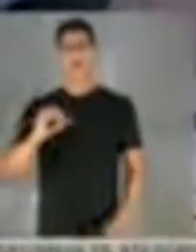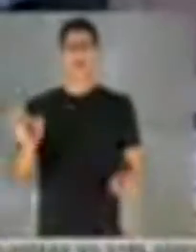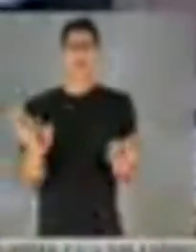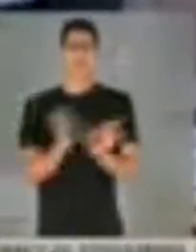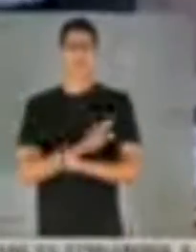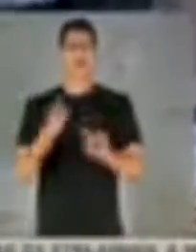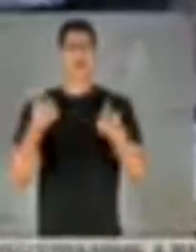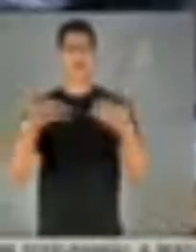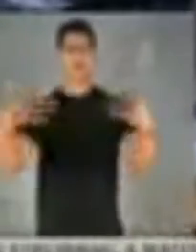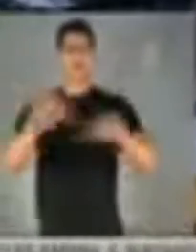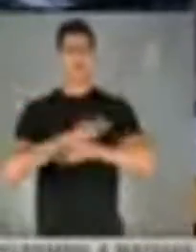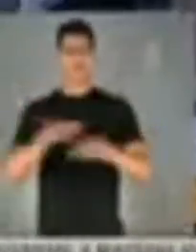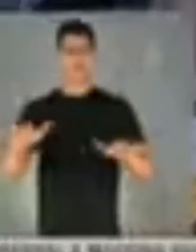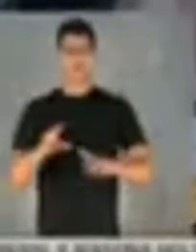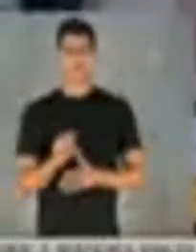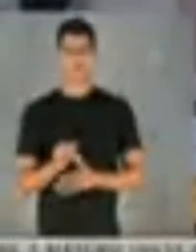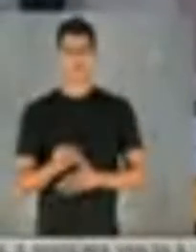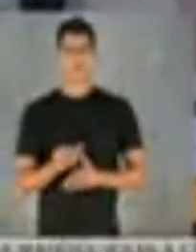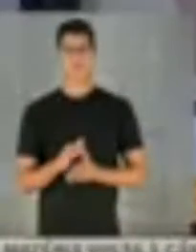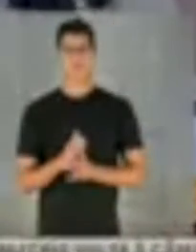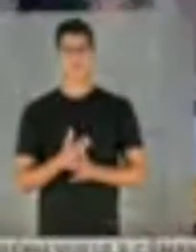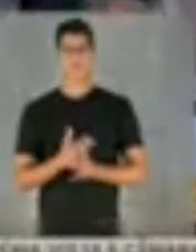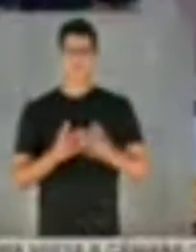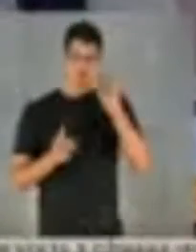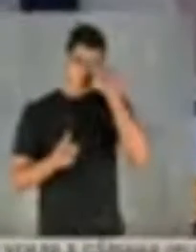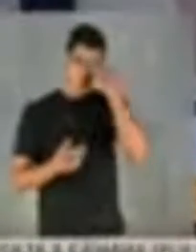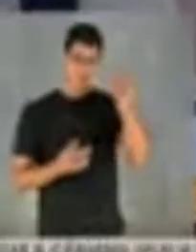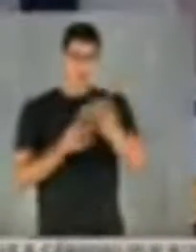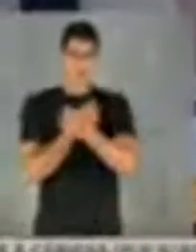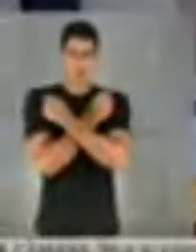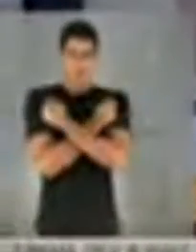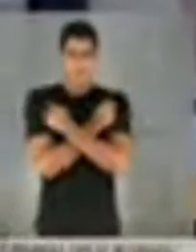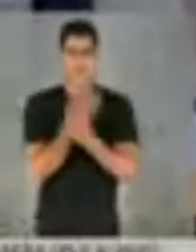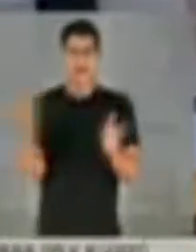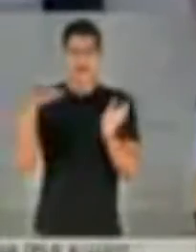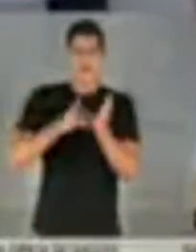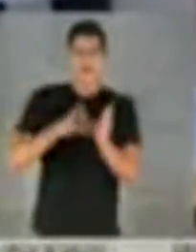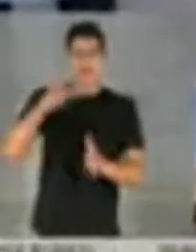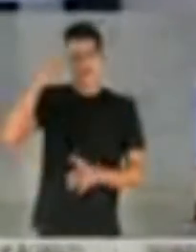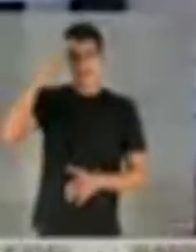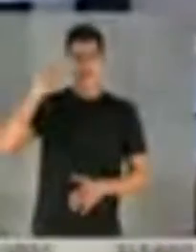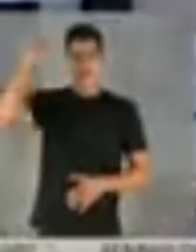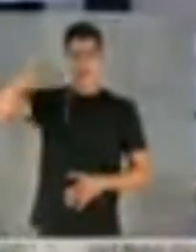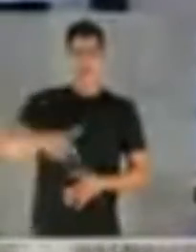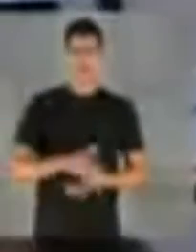encerrada a sessão. Tá, muito obrigado. Um abraço e até terça-feira que vem.